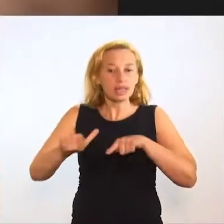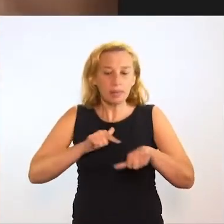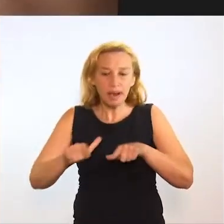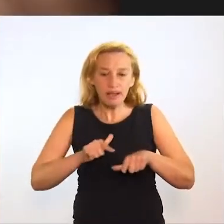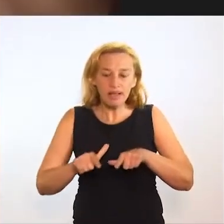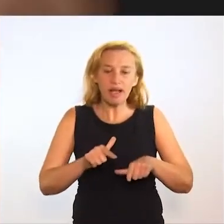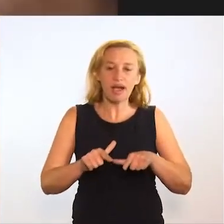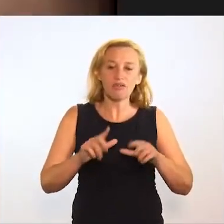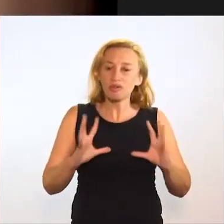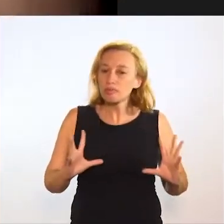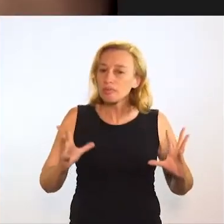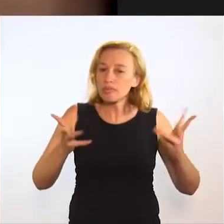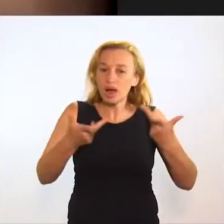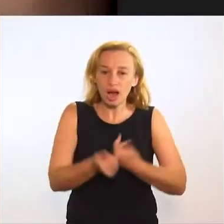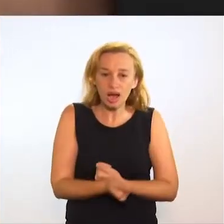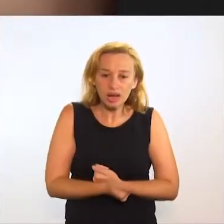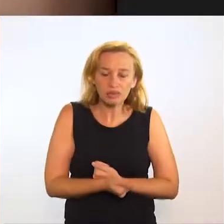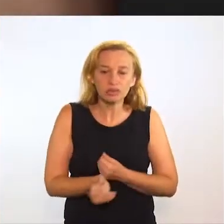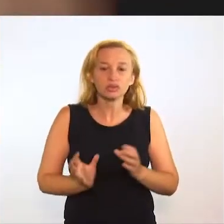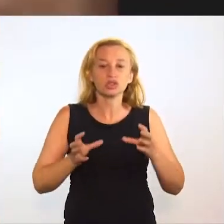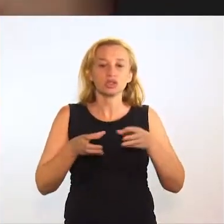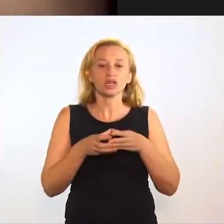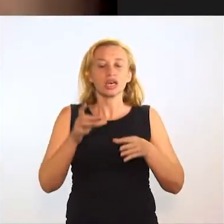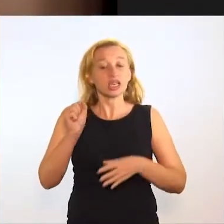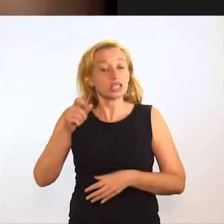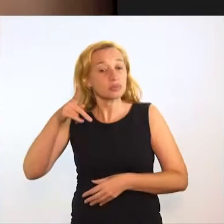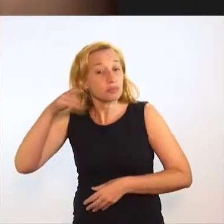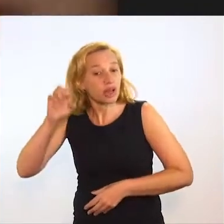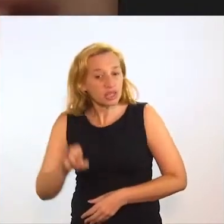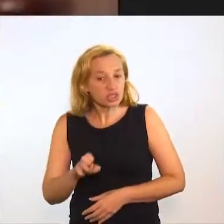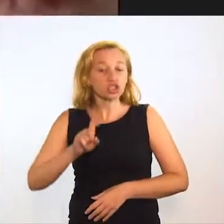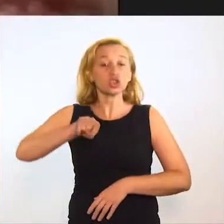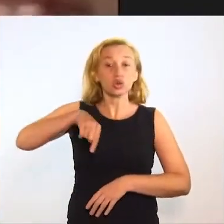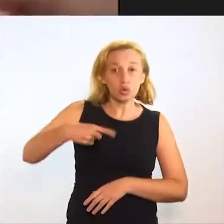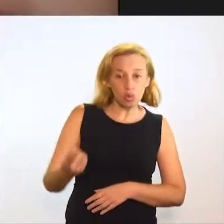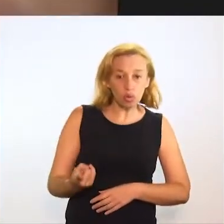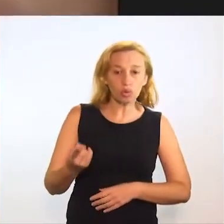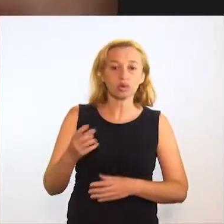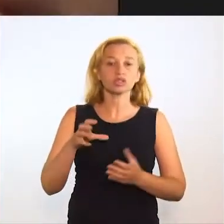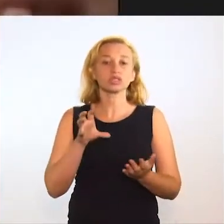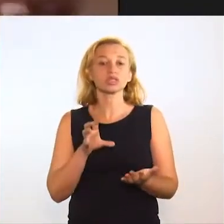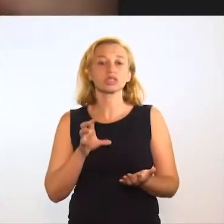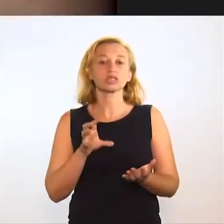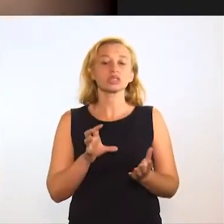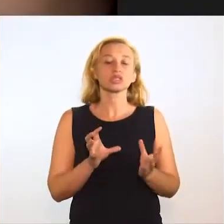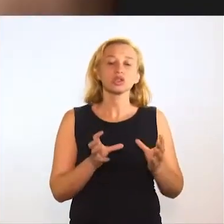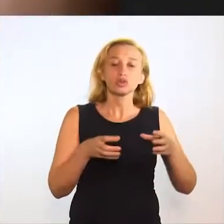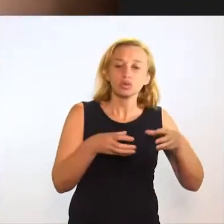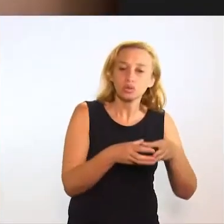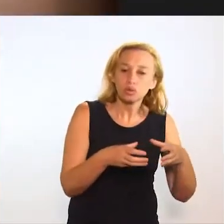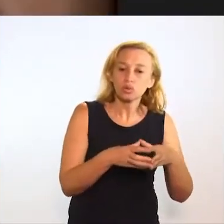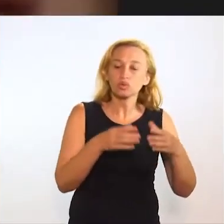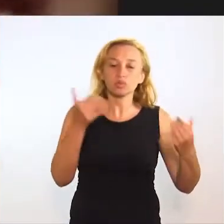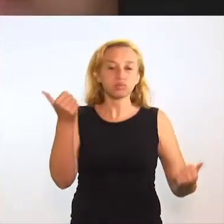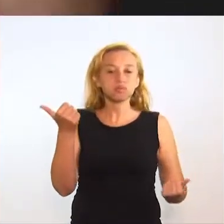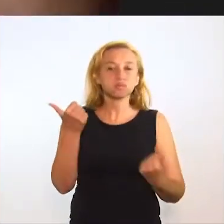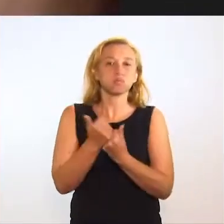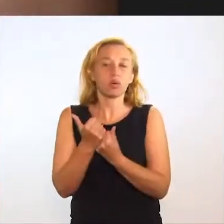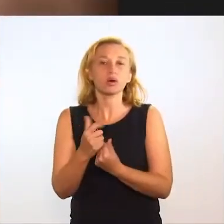Então, o trabalho em rede foi sensacional, a Asplande, as outras redes deram um